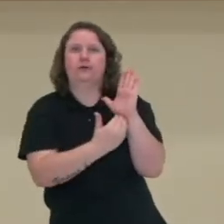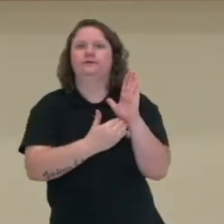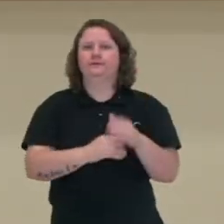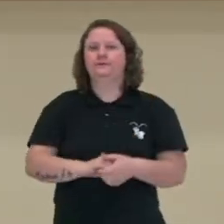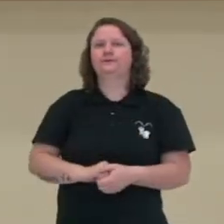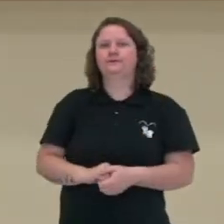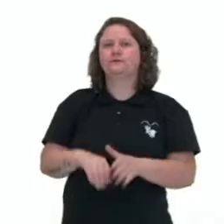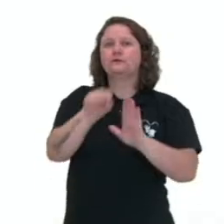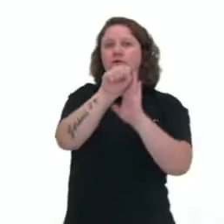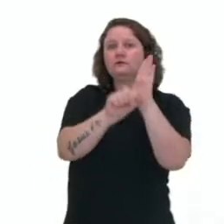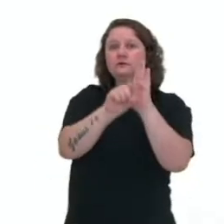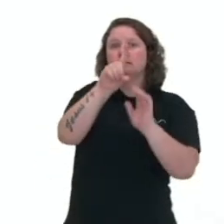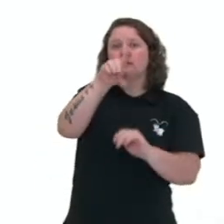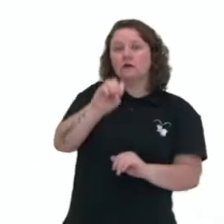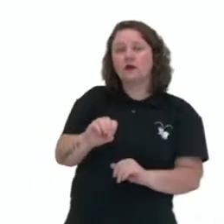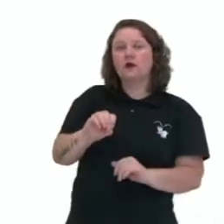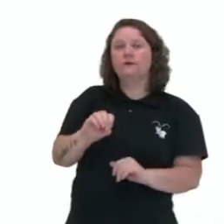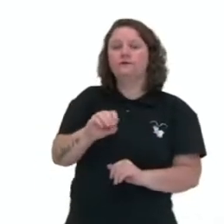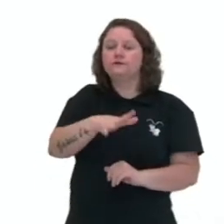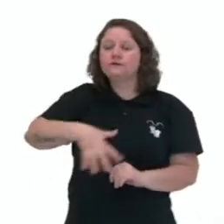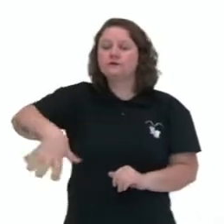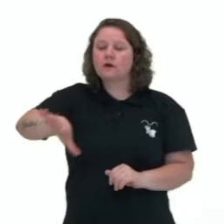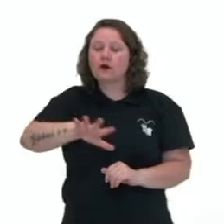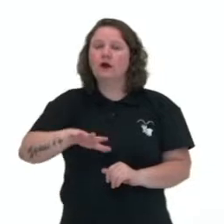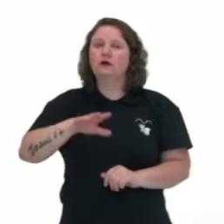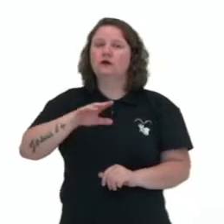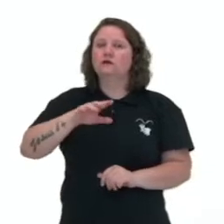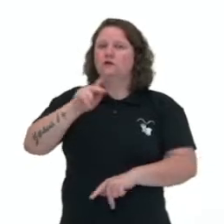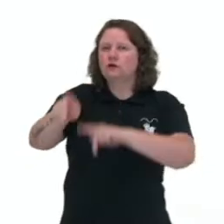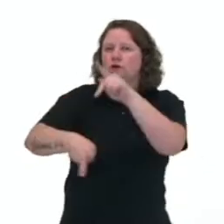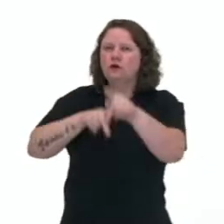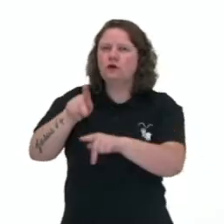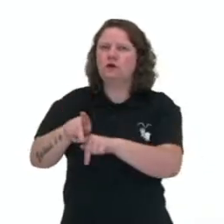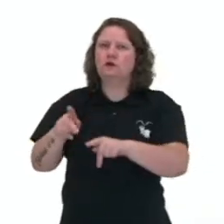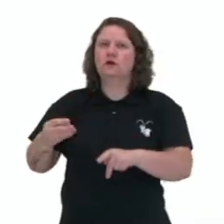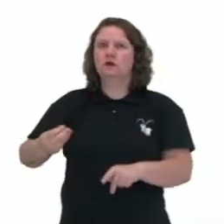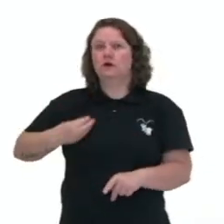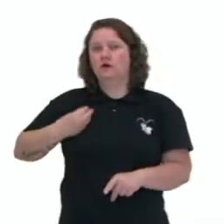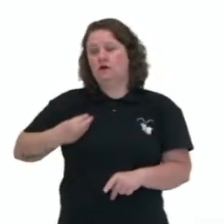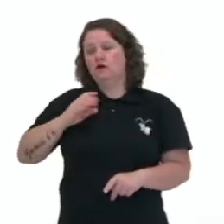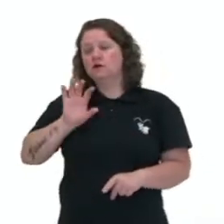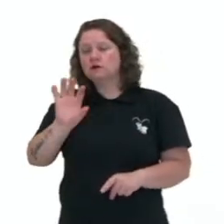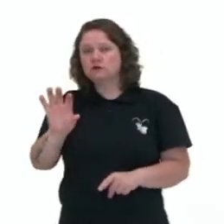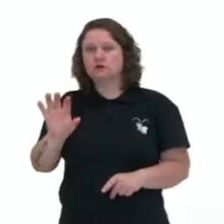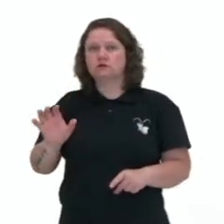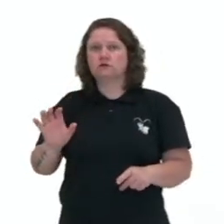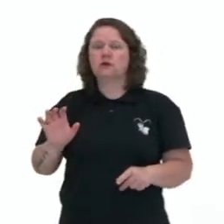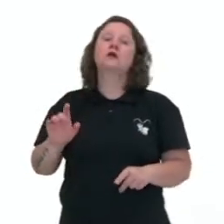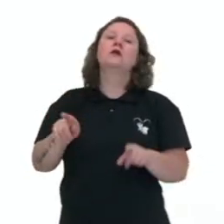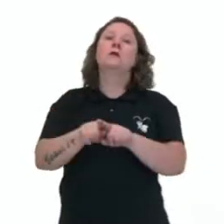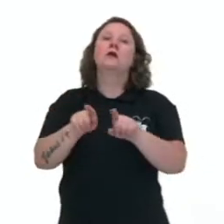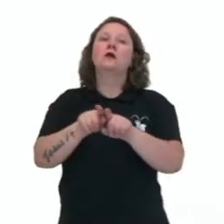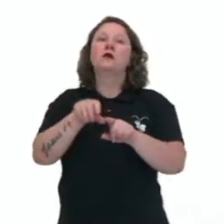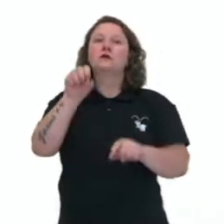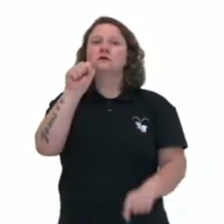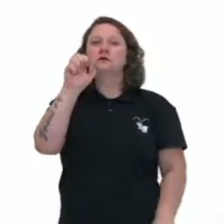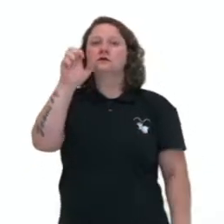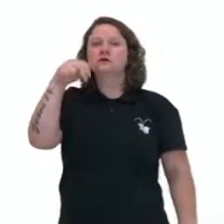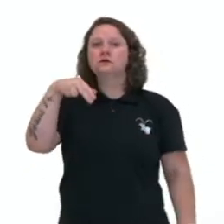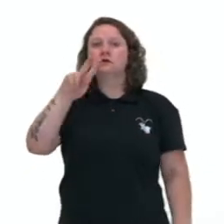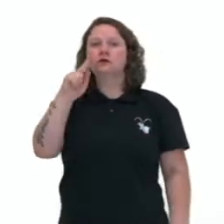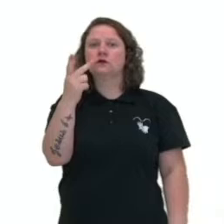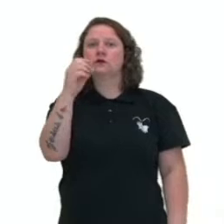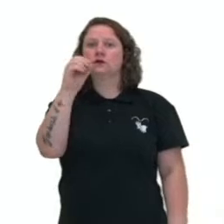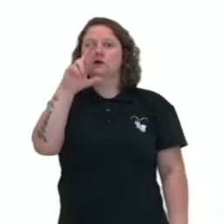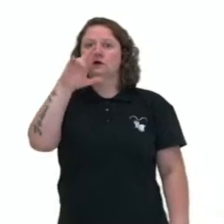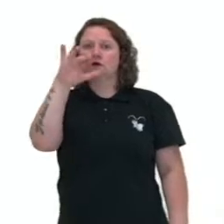do século X, a maioria dos habitantes do Ocidente medieval vivia em senhorios. Vocês lembram o que significa senhorio? Aqui